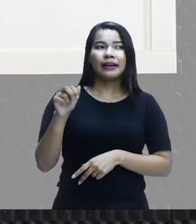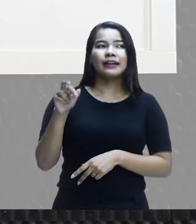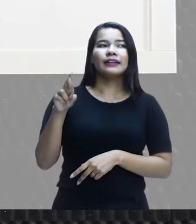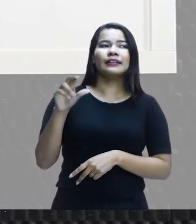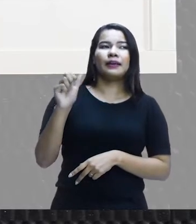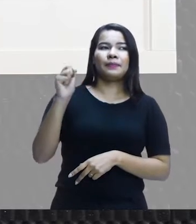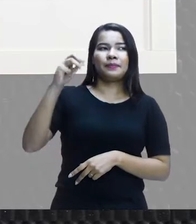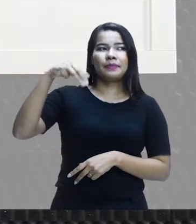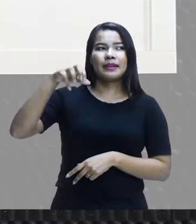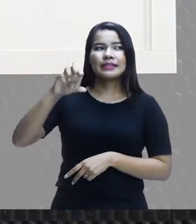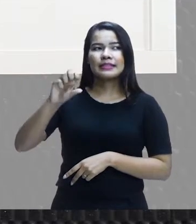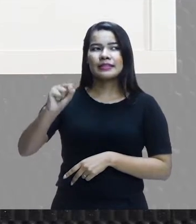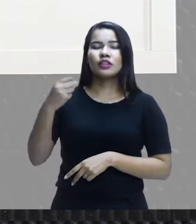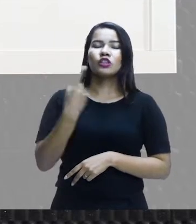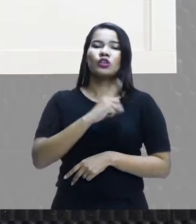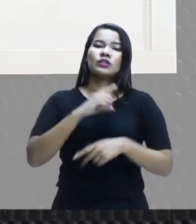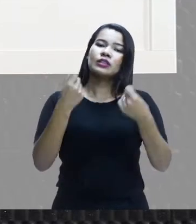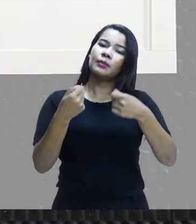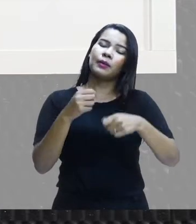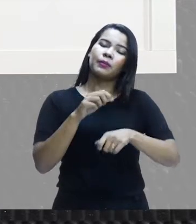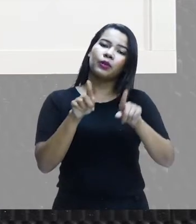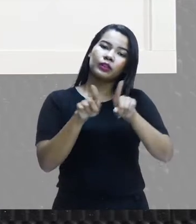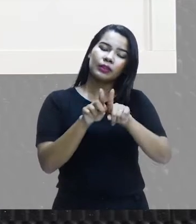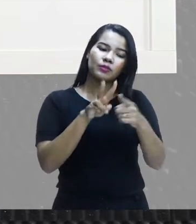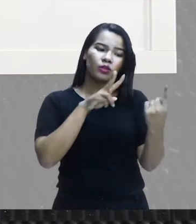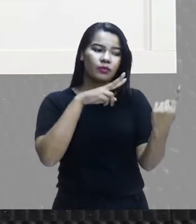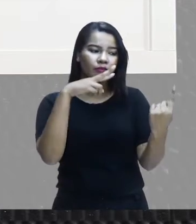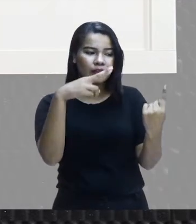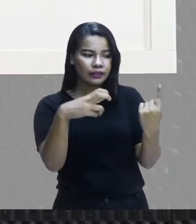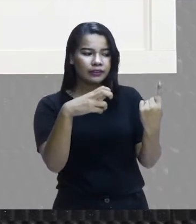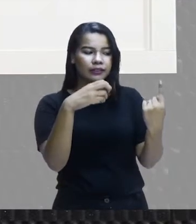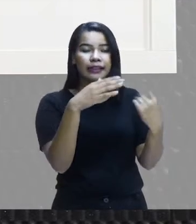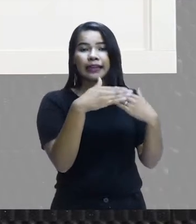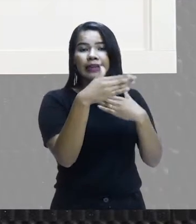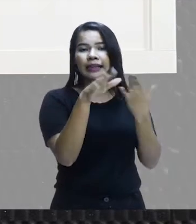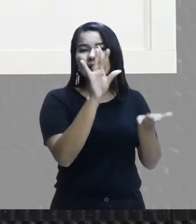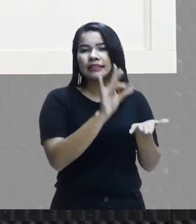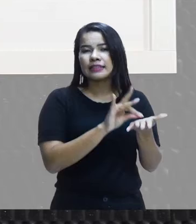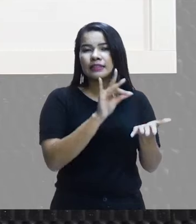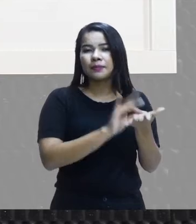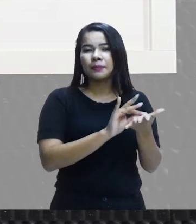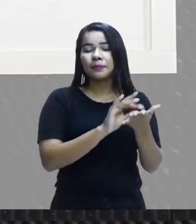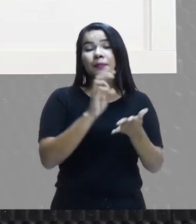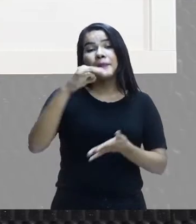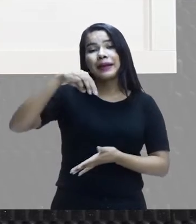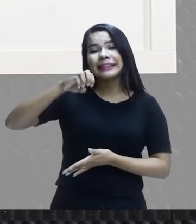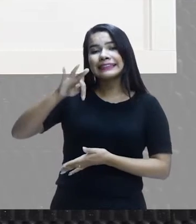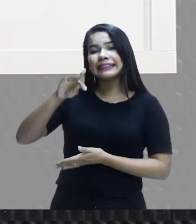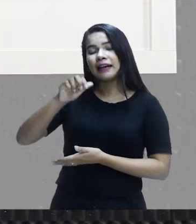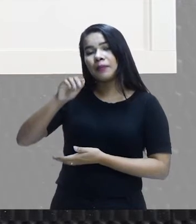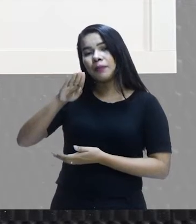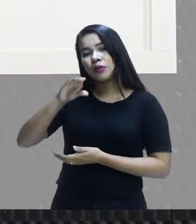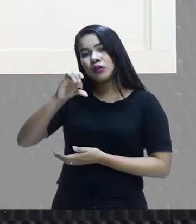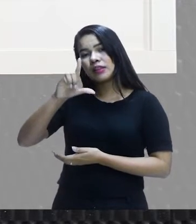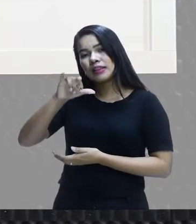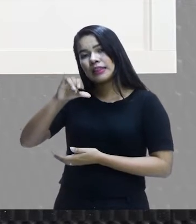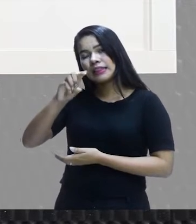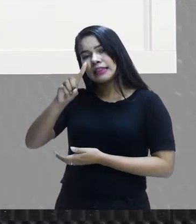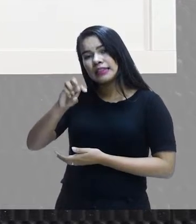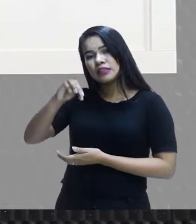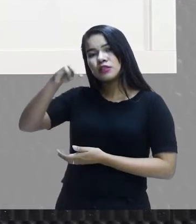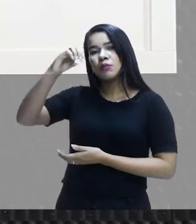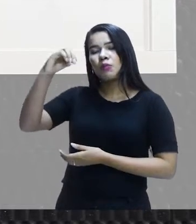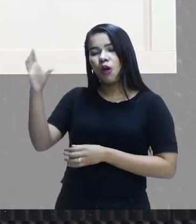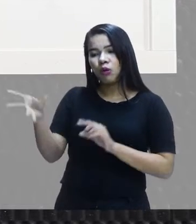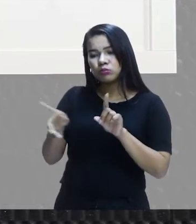também vai observar que os protozoários, eles realizam metabolismo, tá, okay? Lembrando que metabolismo é um conjunto de reações químicas